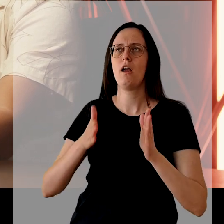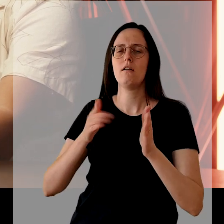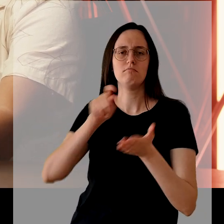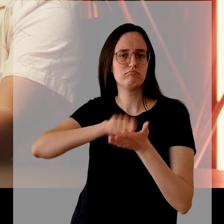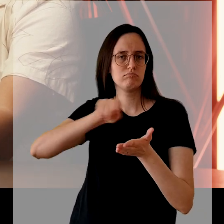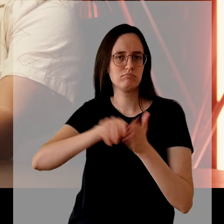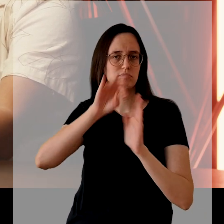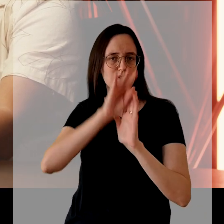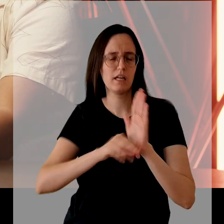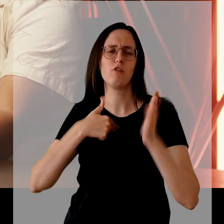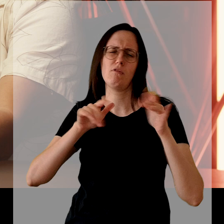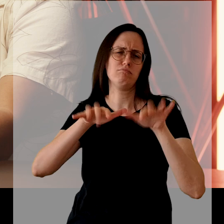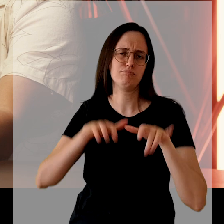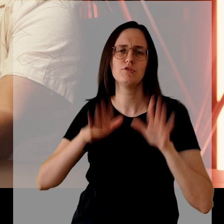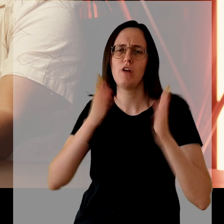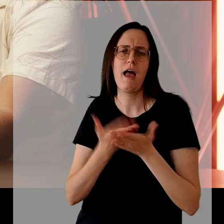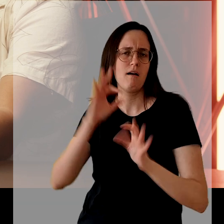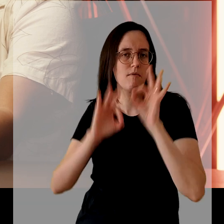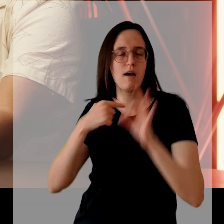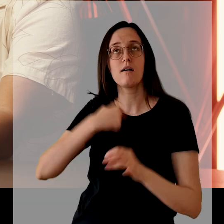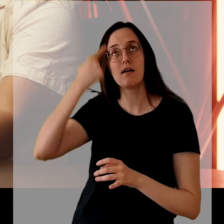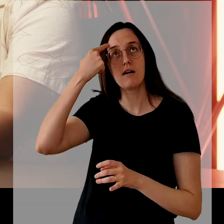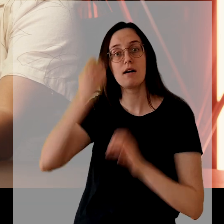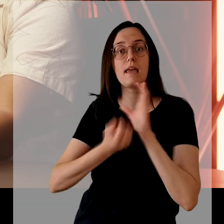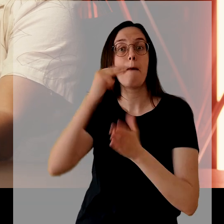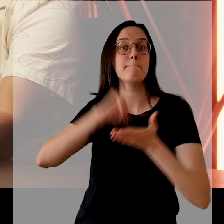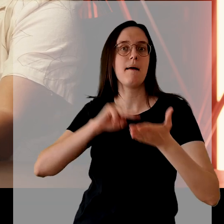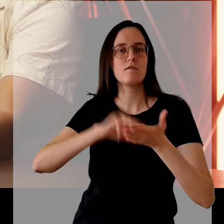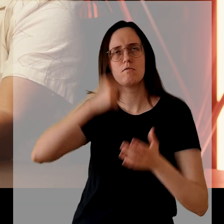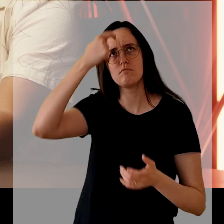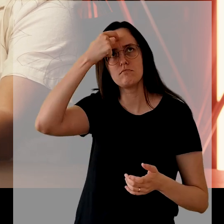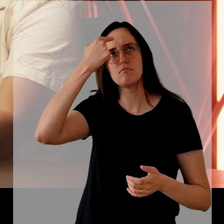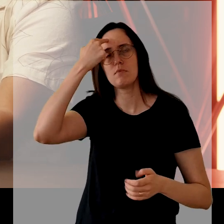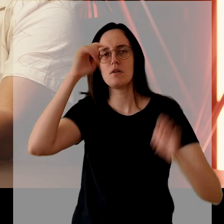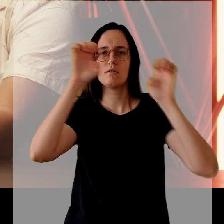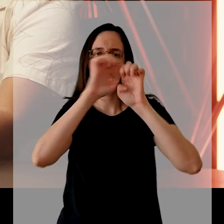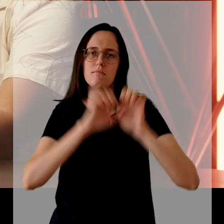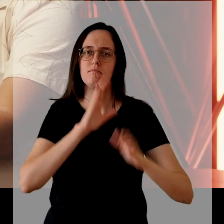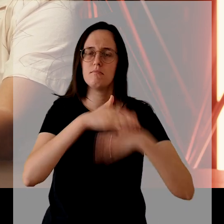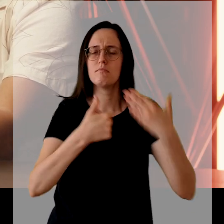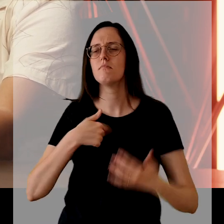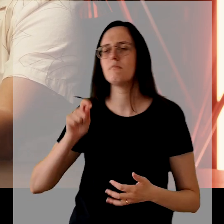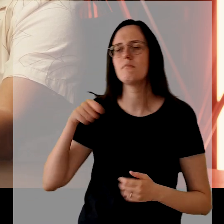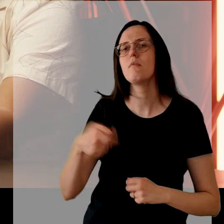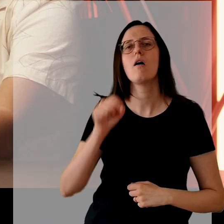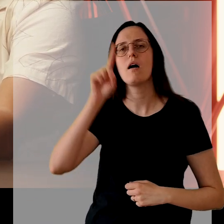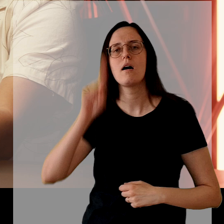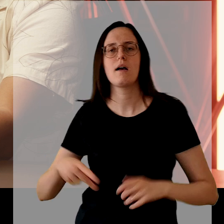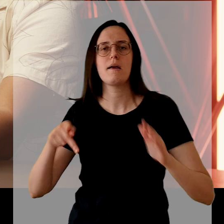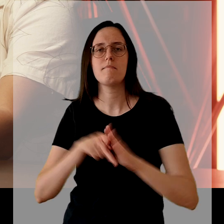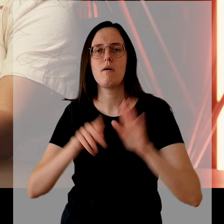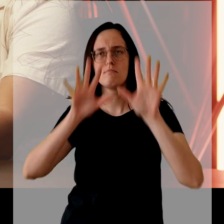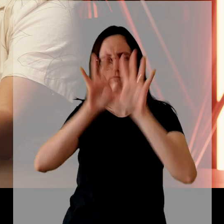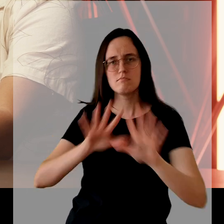aula sobre isso, que eu montei um método na minha cabeça, que eu comecei a estruturar e desenvolver, que eu chamava de